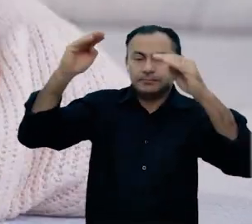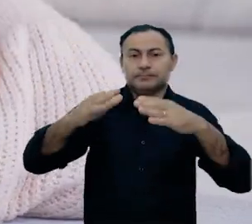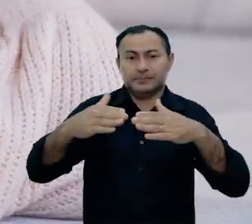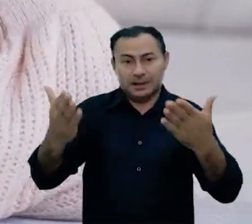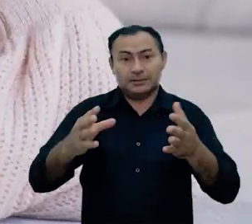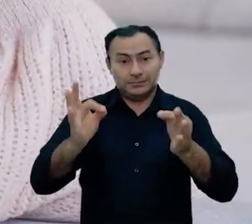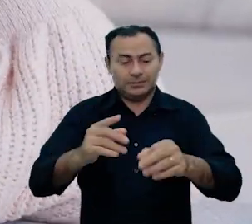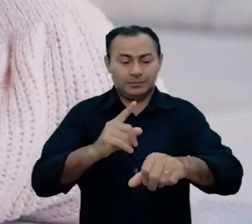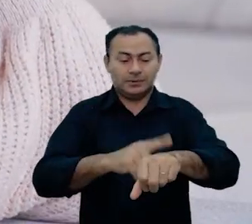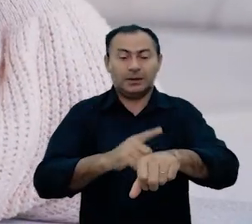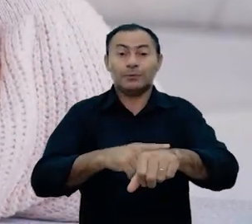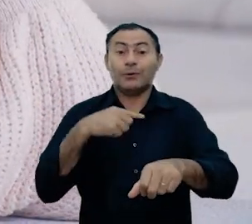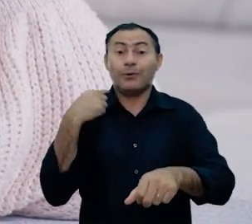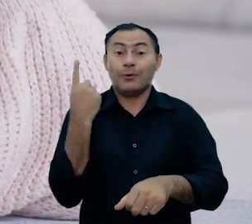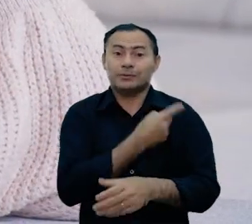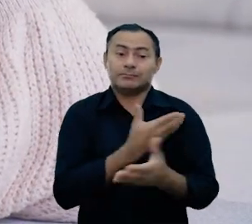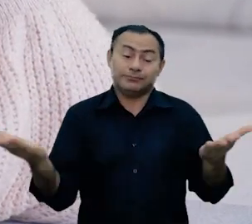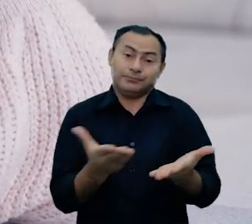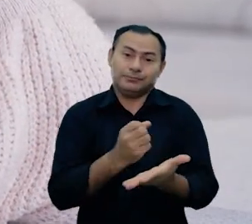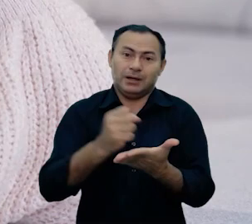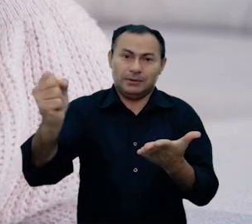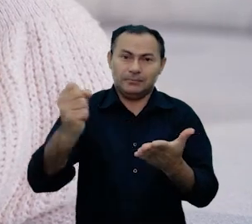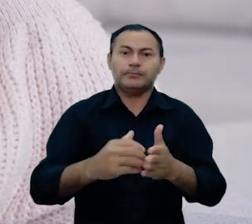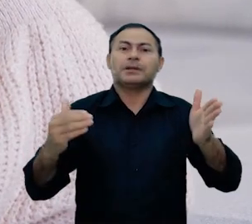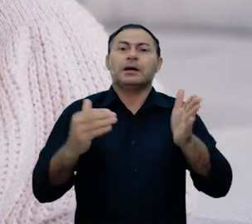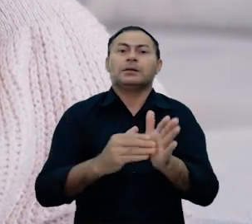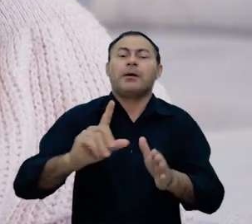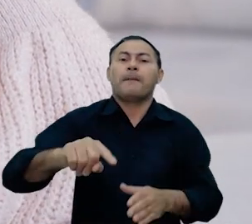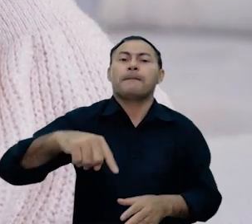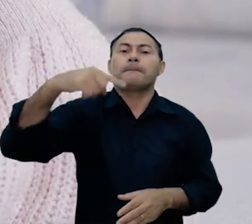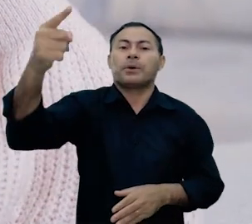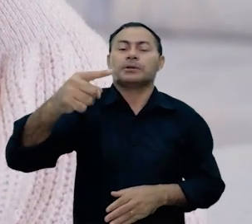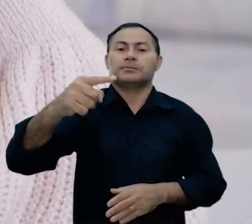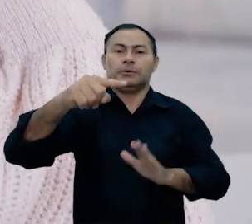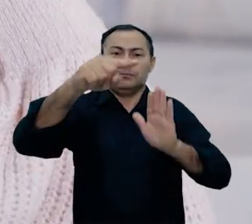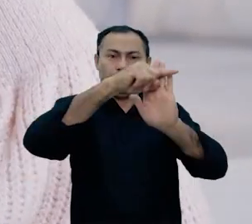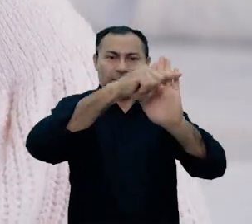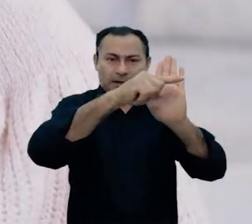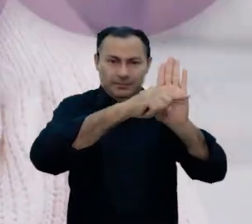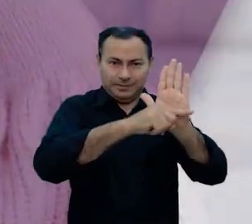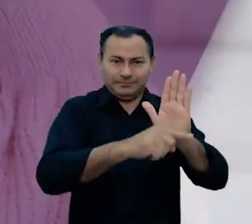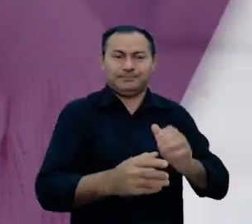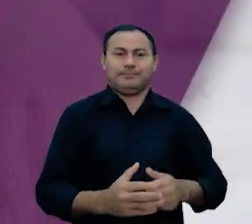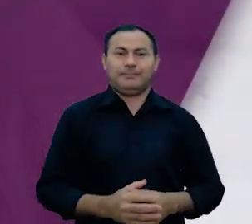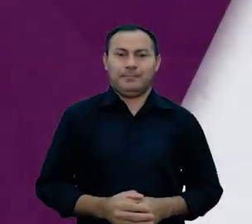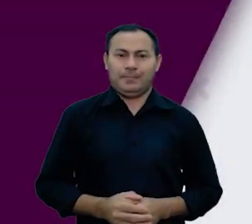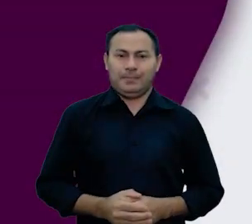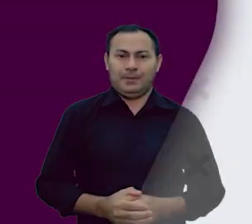Bom, o nosso tempo hoje já acabou. Até o nosso próximo programa.